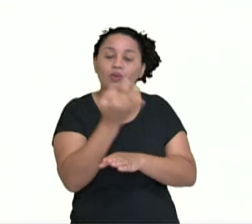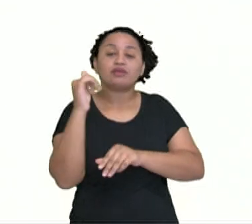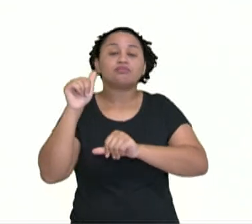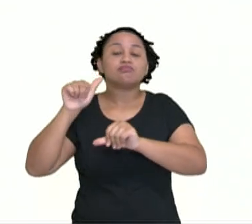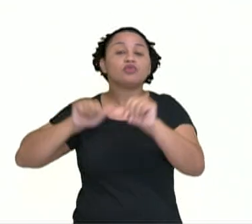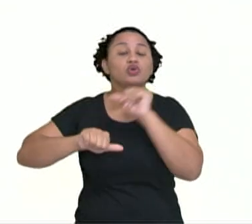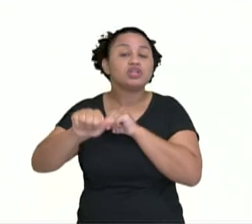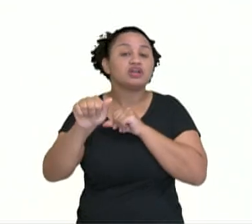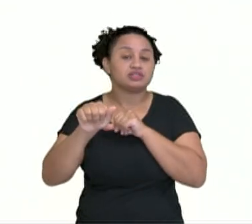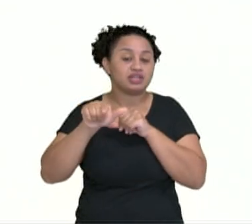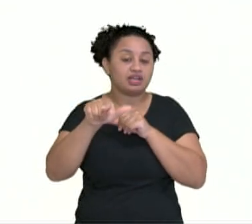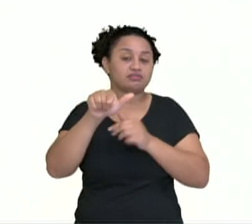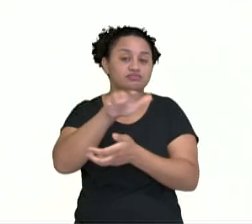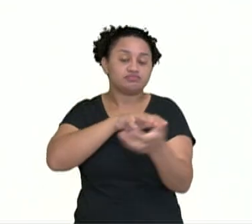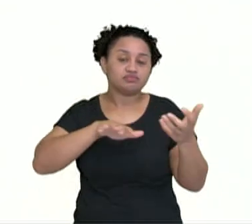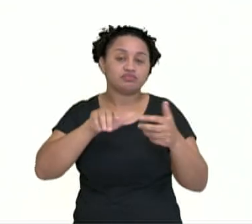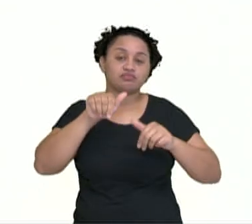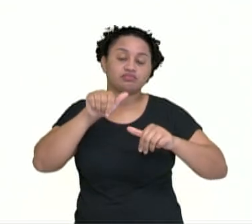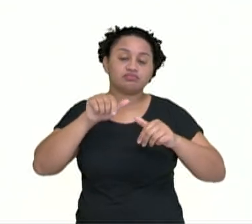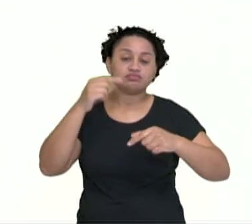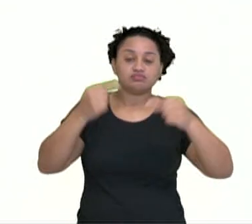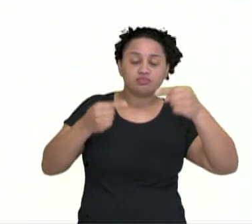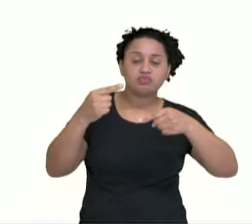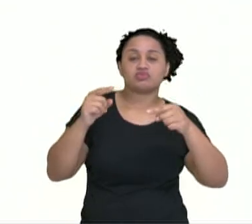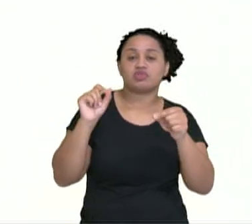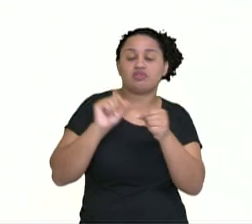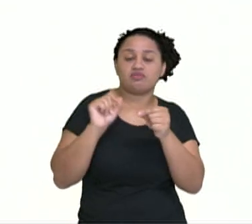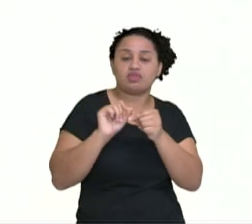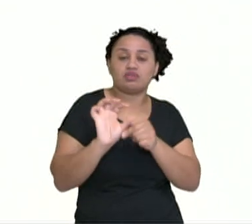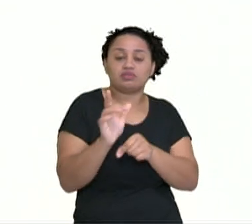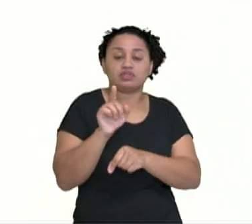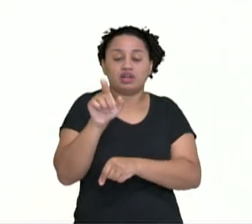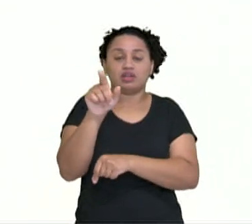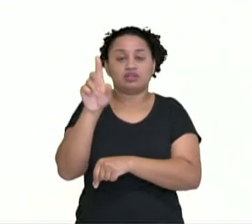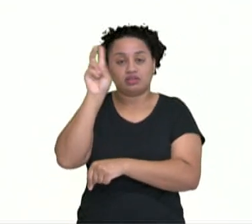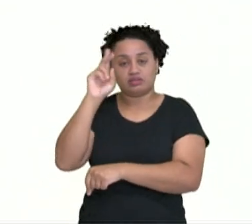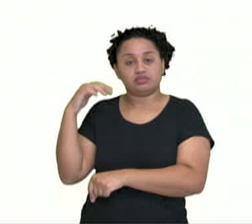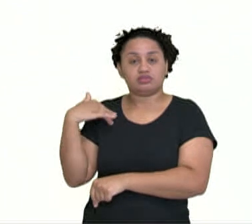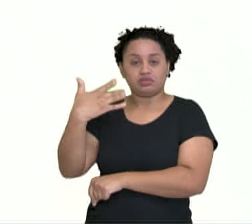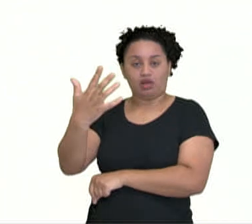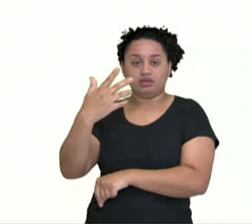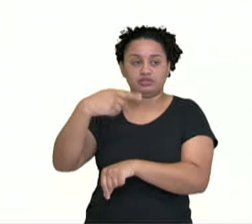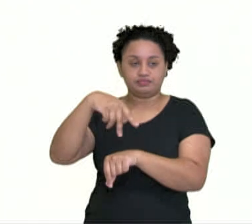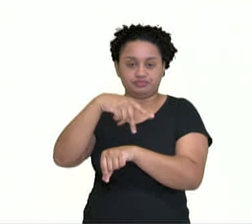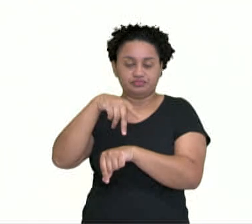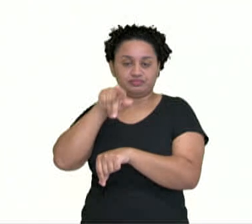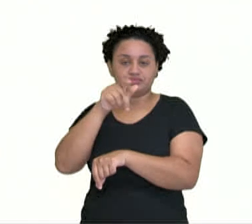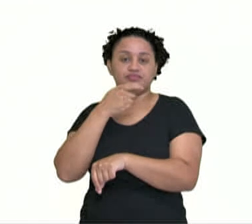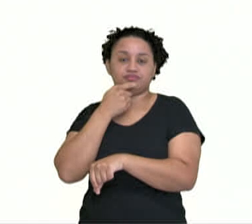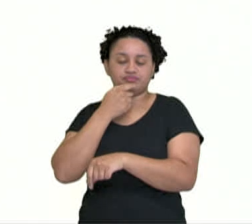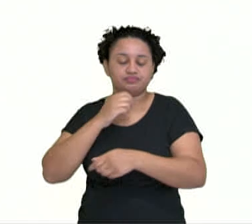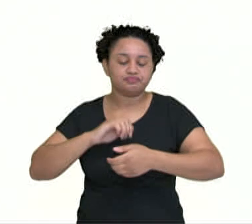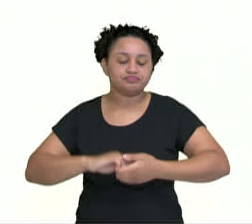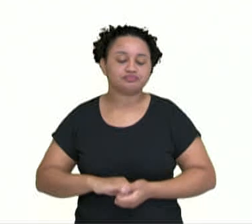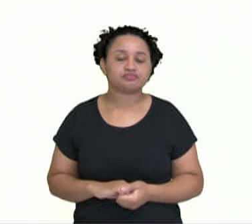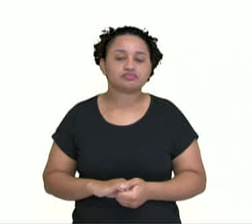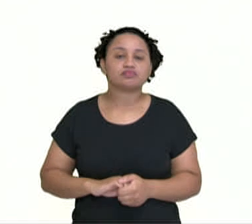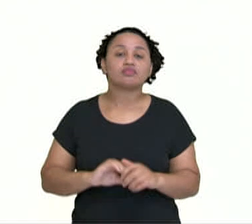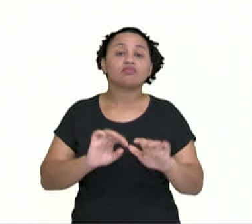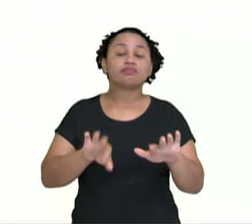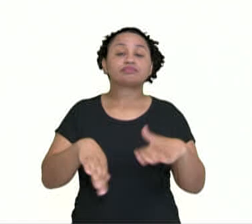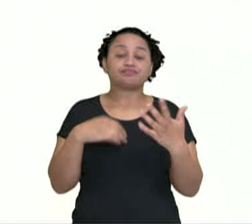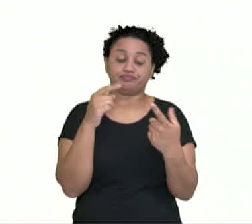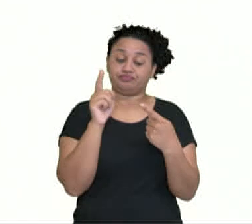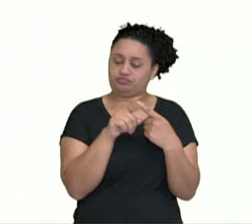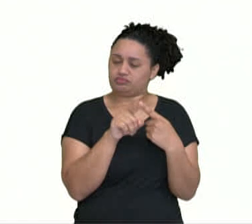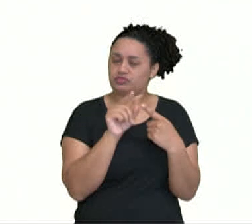disputas ocasionaram na história da Inglaterra? Vamos ver? Bom, no século